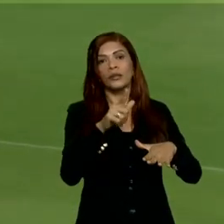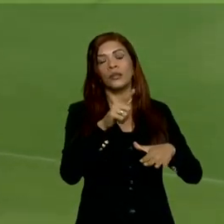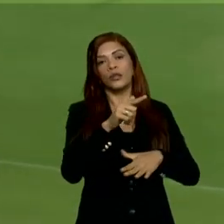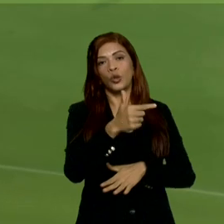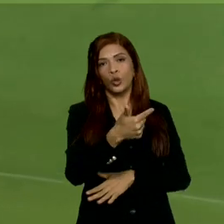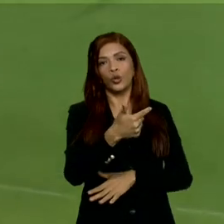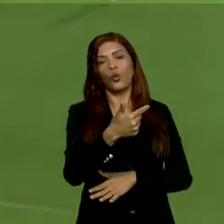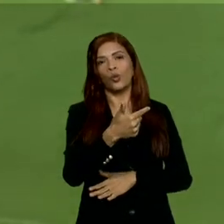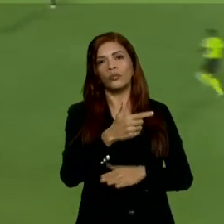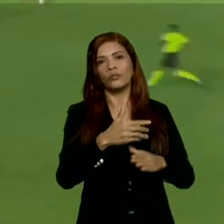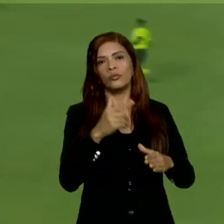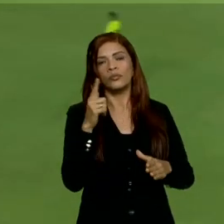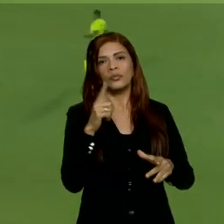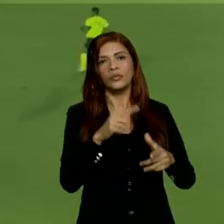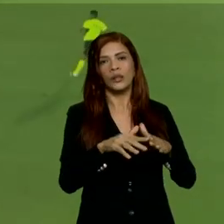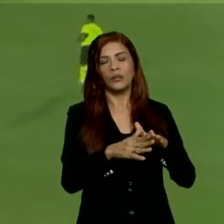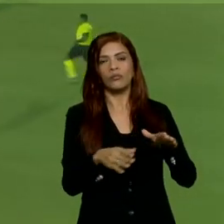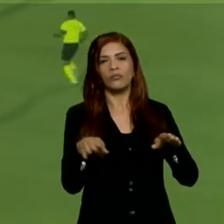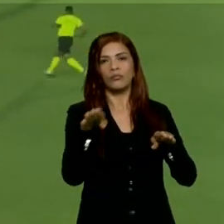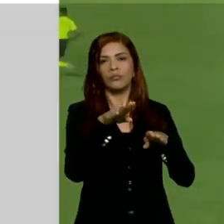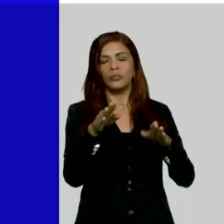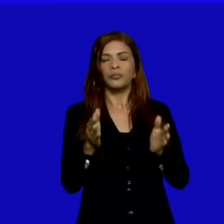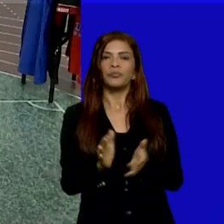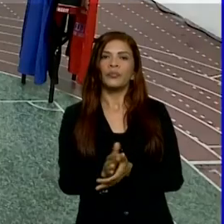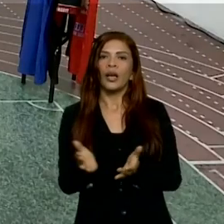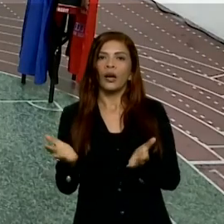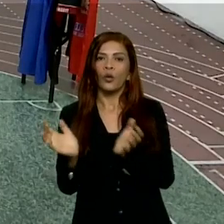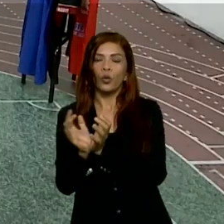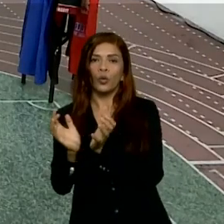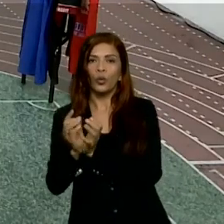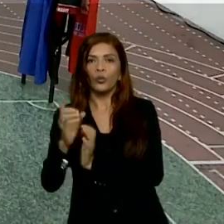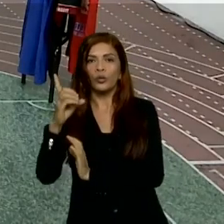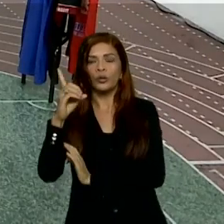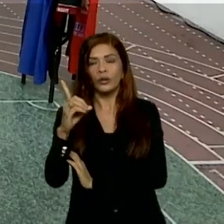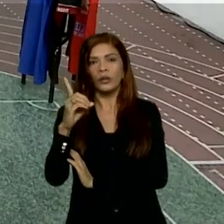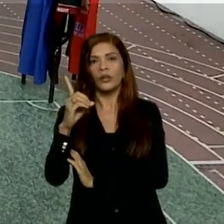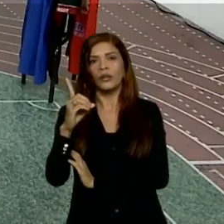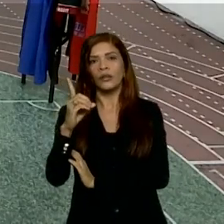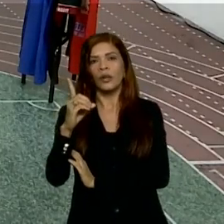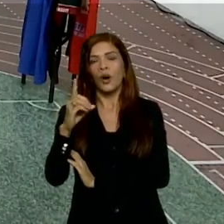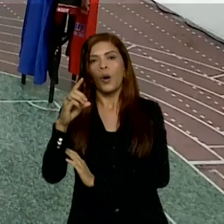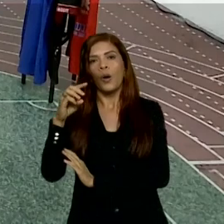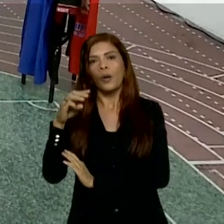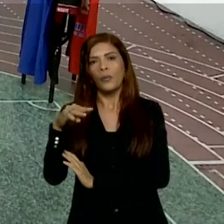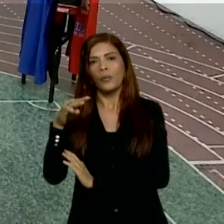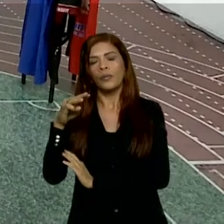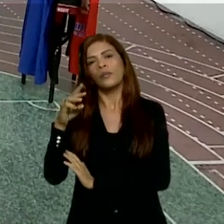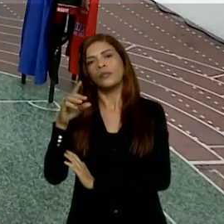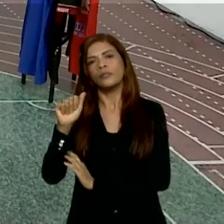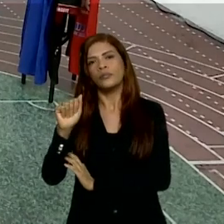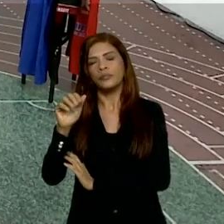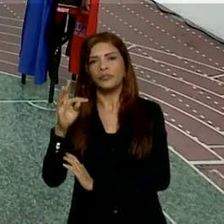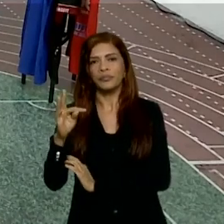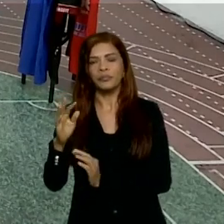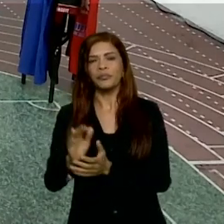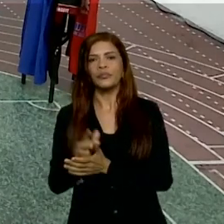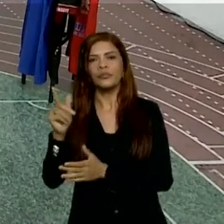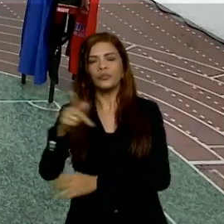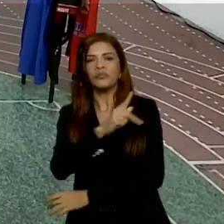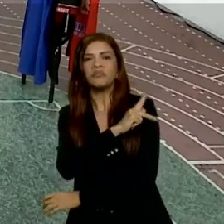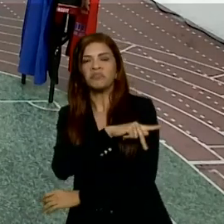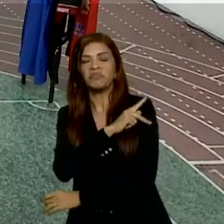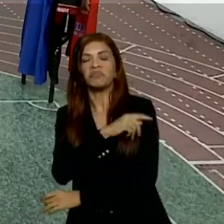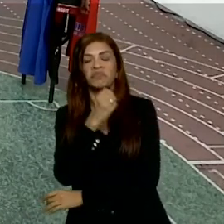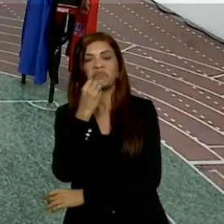e saiu da zona de rebaixamento pela Série D O maranão Atlético Clube ganhou River fora de casa lá no Piauí bom